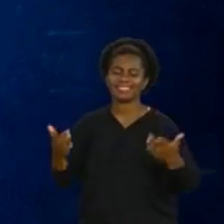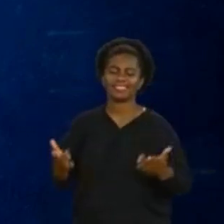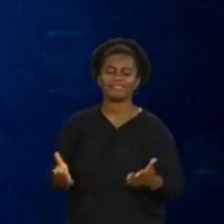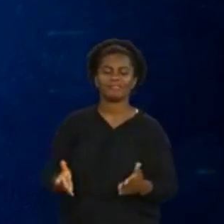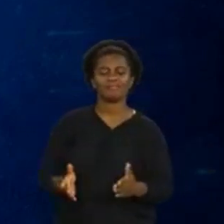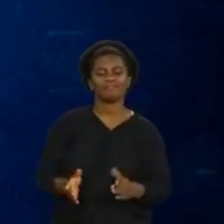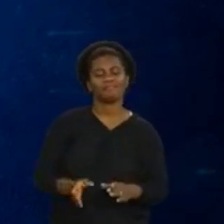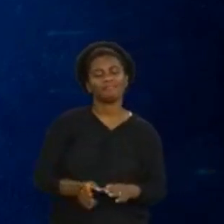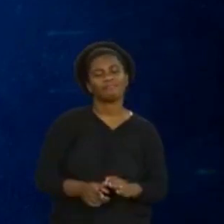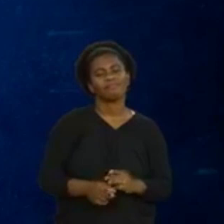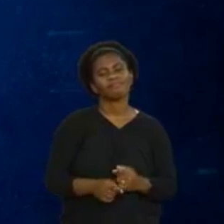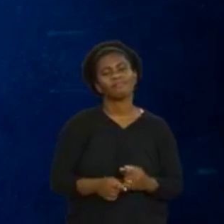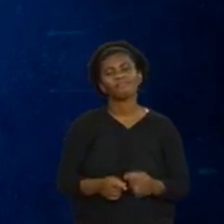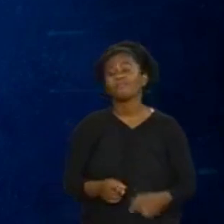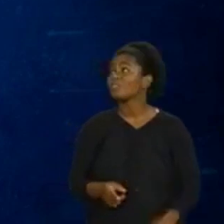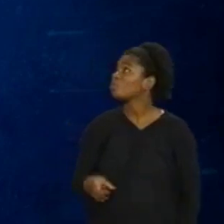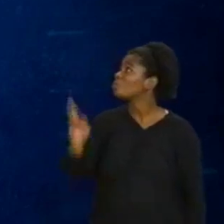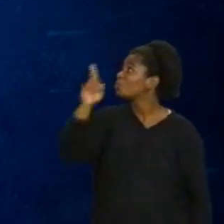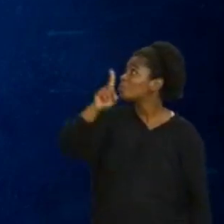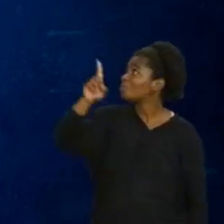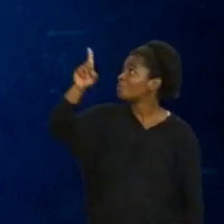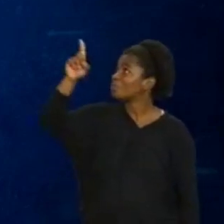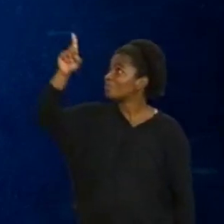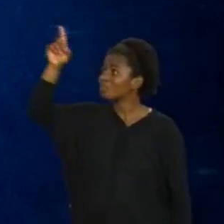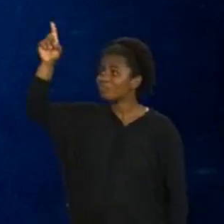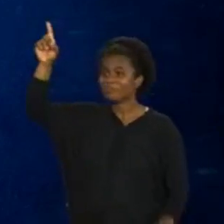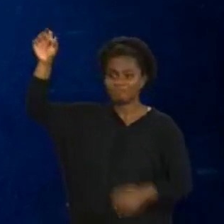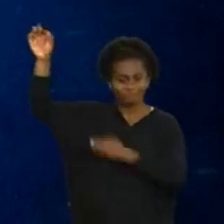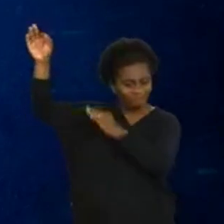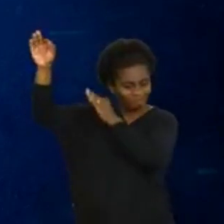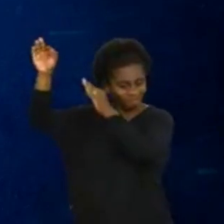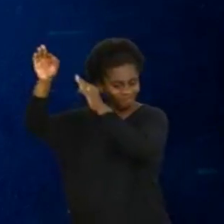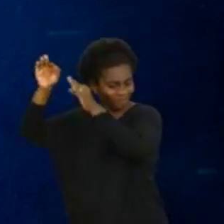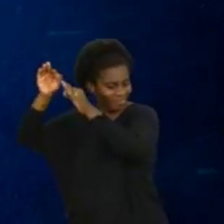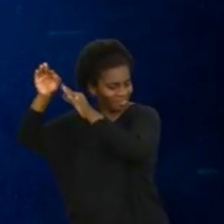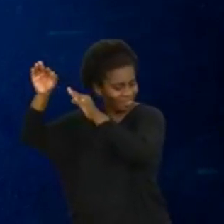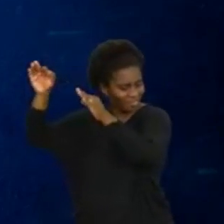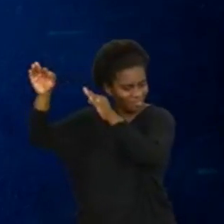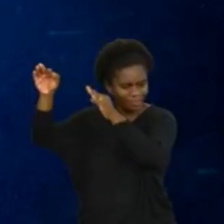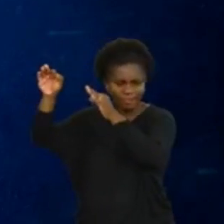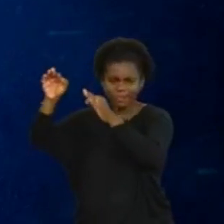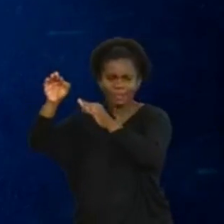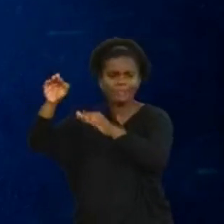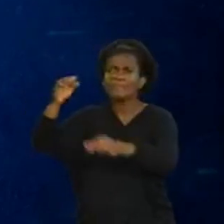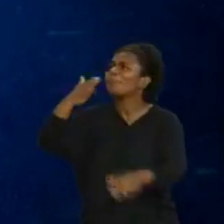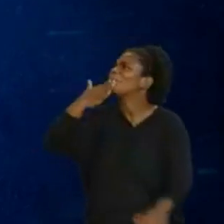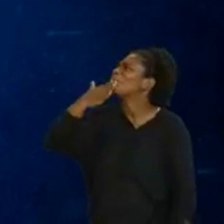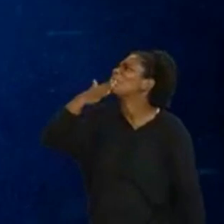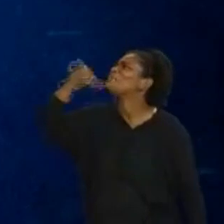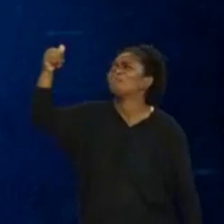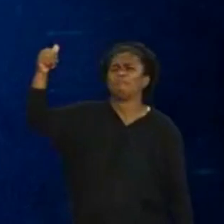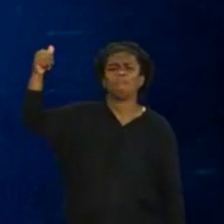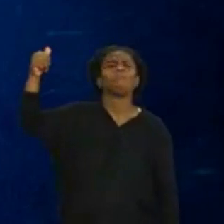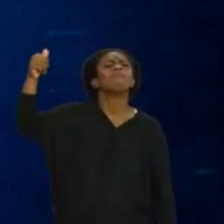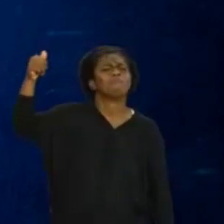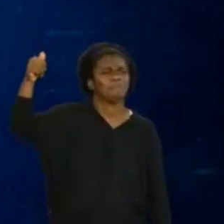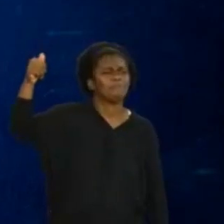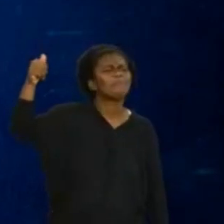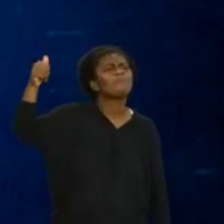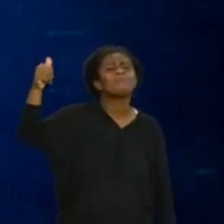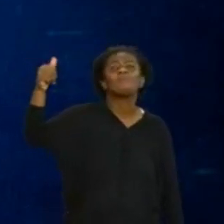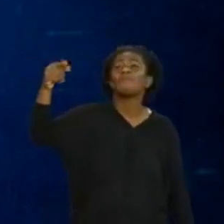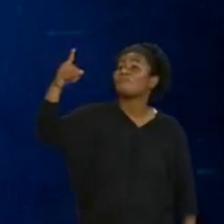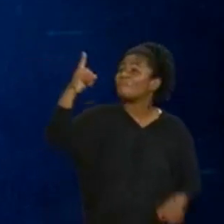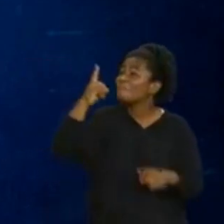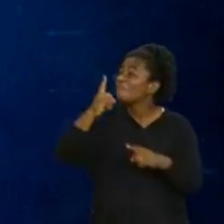sorrir. O que eu tenho? O que eu tenho? Só vocês é bem.